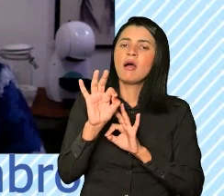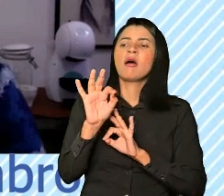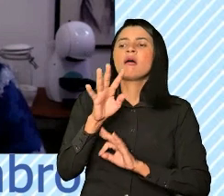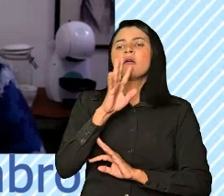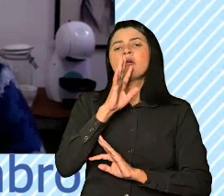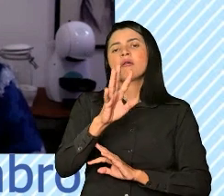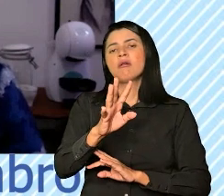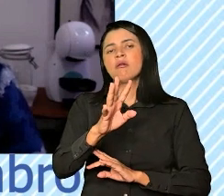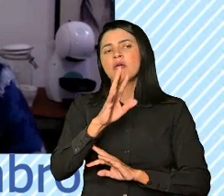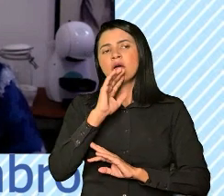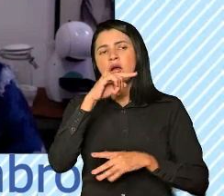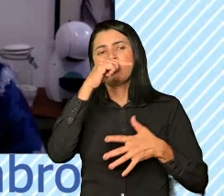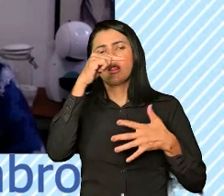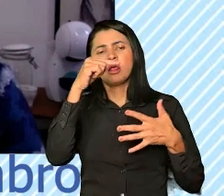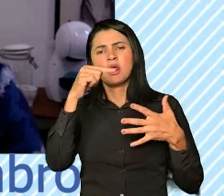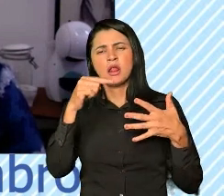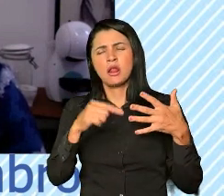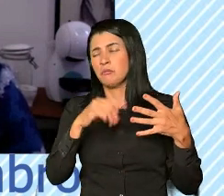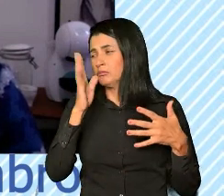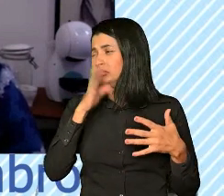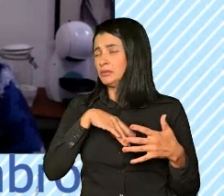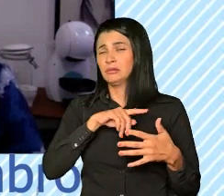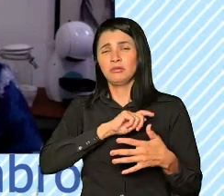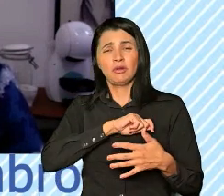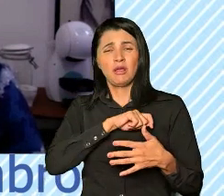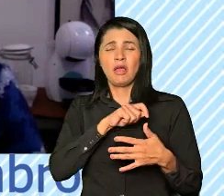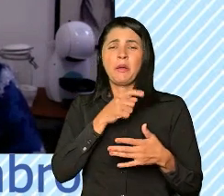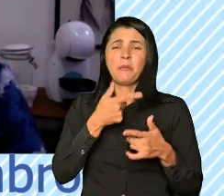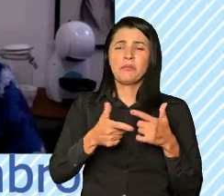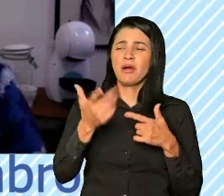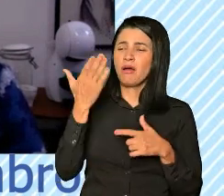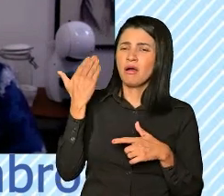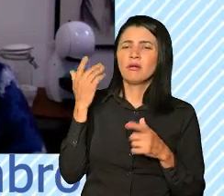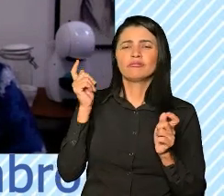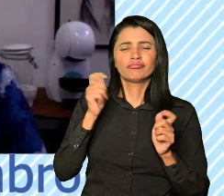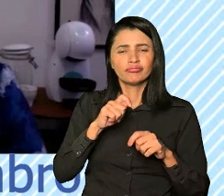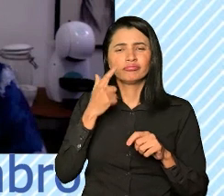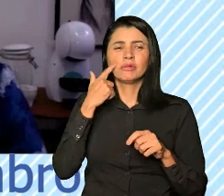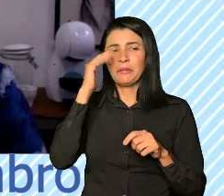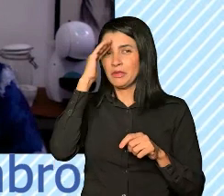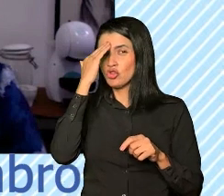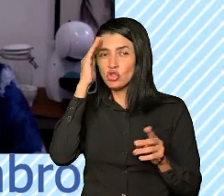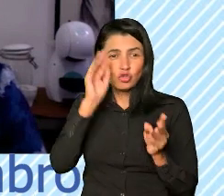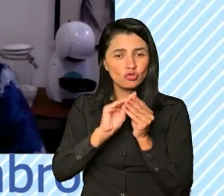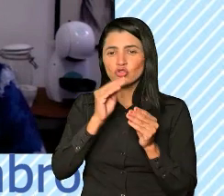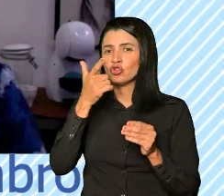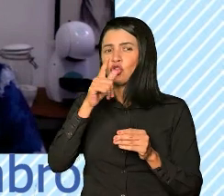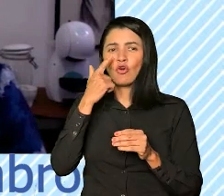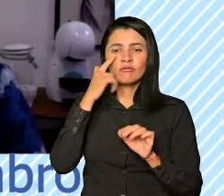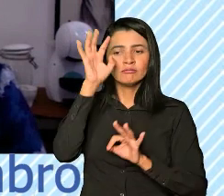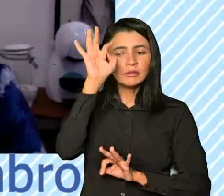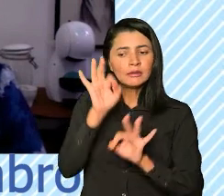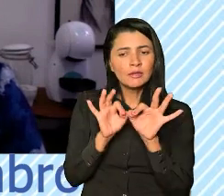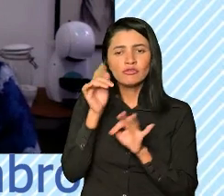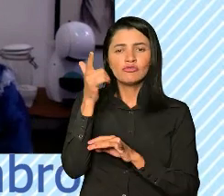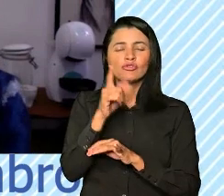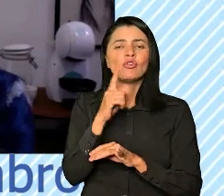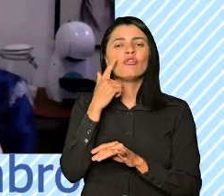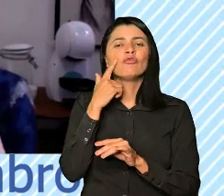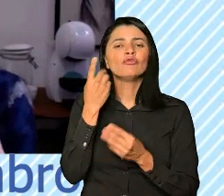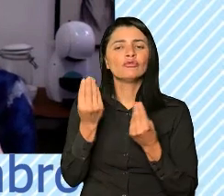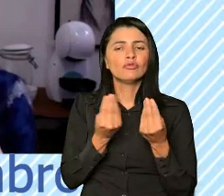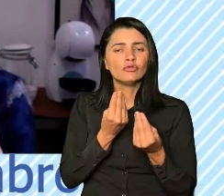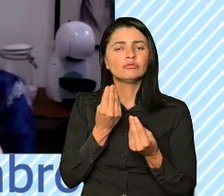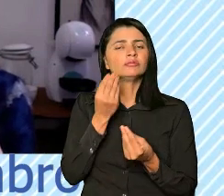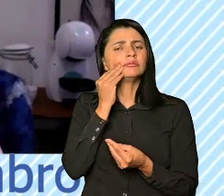as barbaridades, os horrores, os problemas do passado, podemos reinterpretá-los, rearranjar essas forças sociais